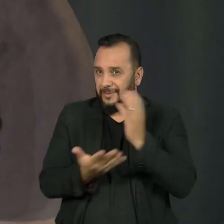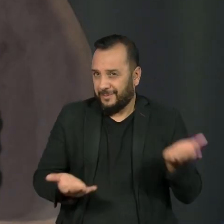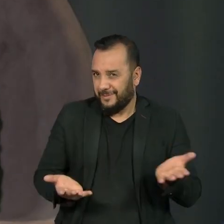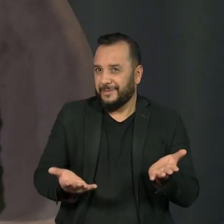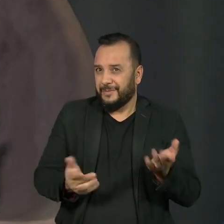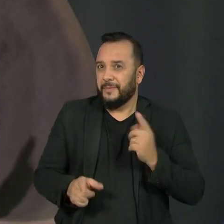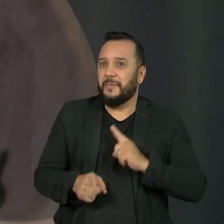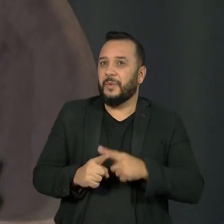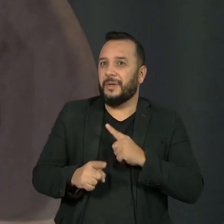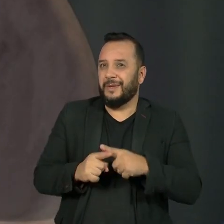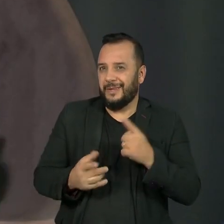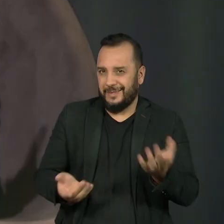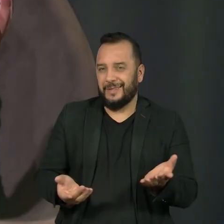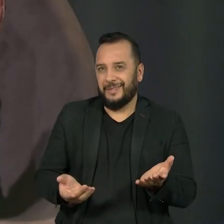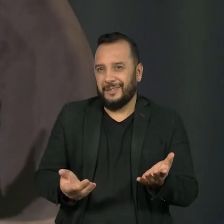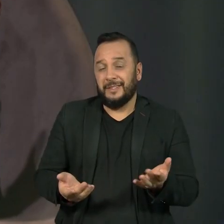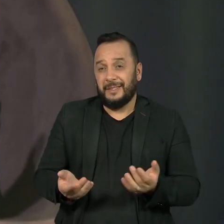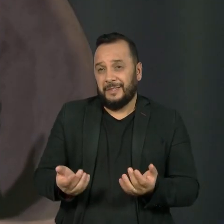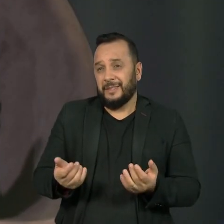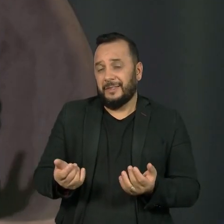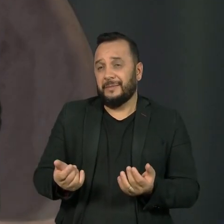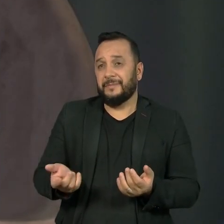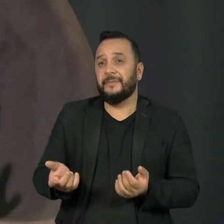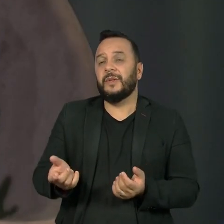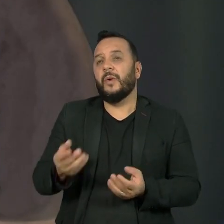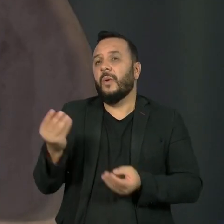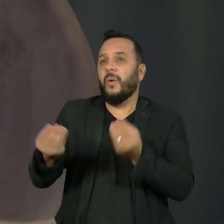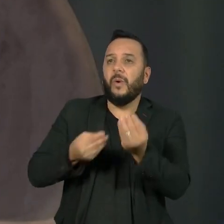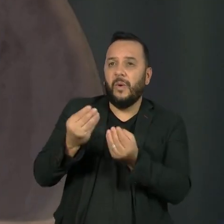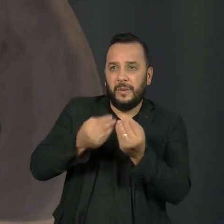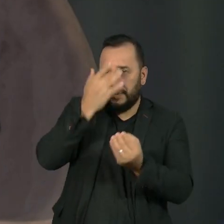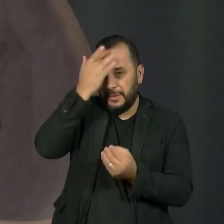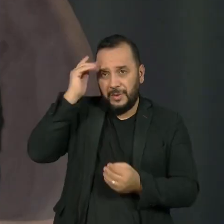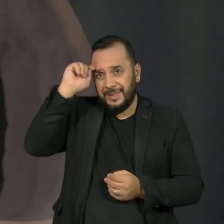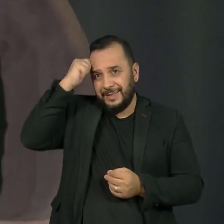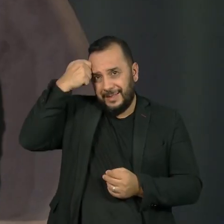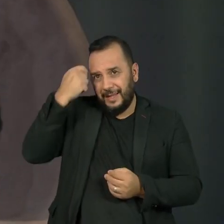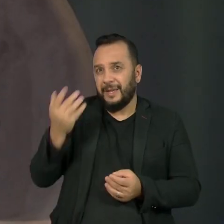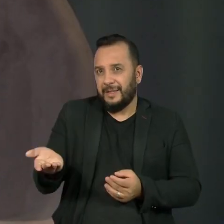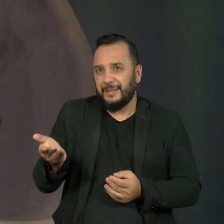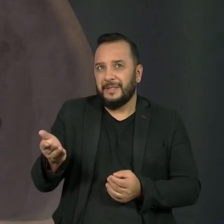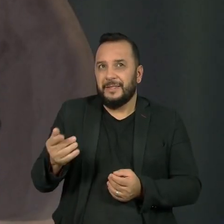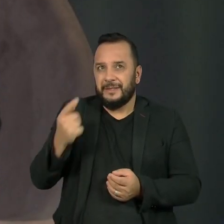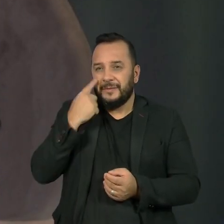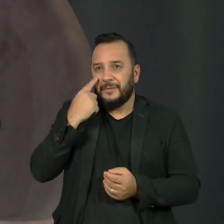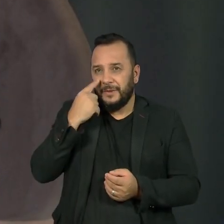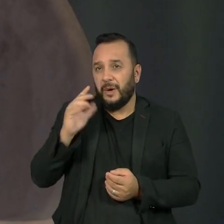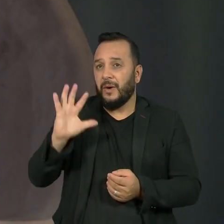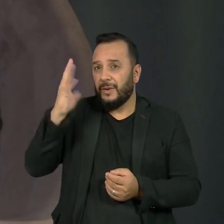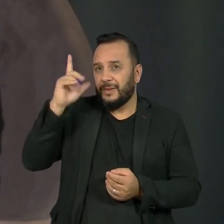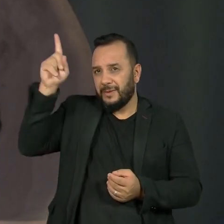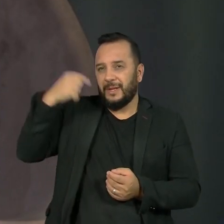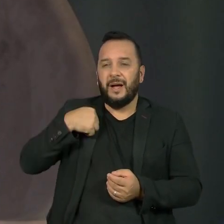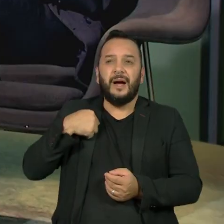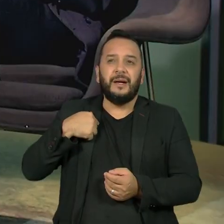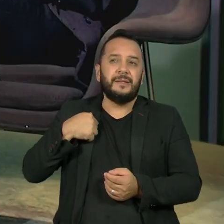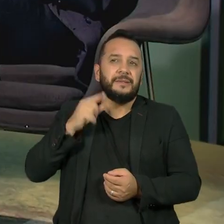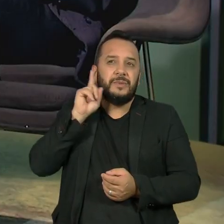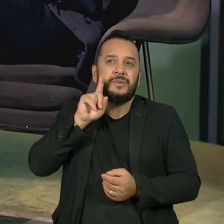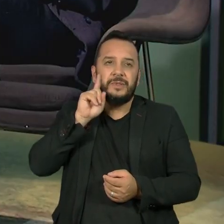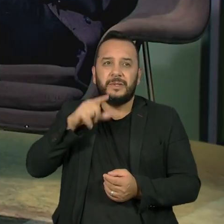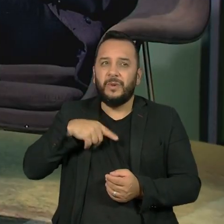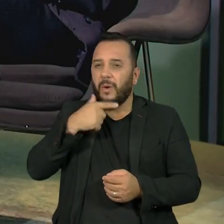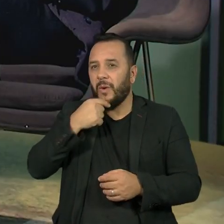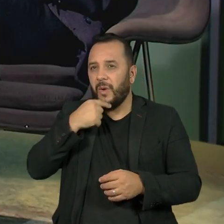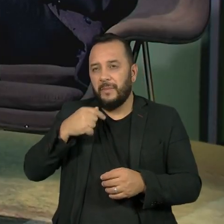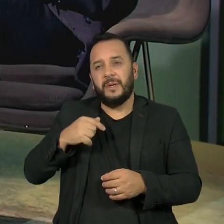uma descoberta sobre as pessoas negras a partir de uma tragédia que nós tivemos nos Estados Unidos com o assassinato de George Floyd. No momento que